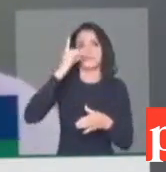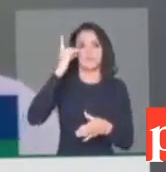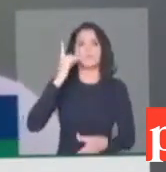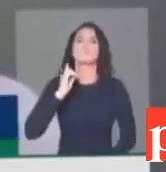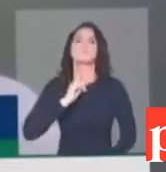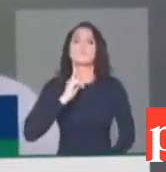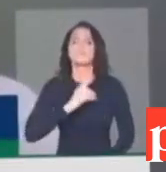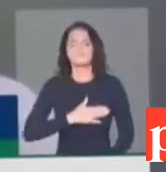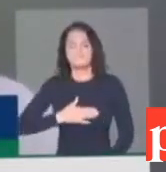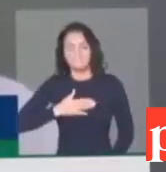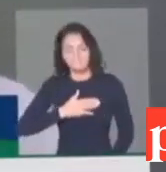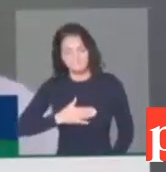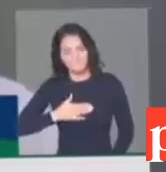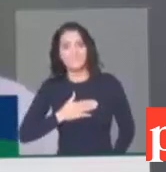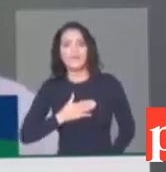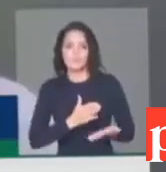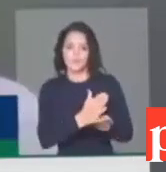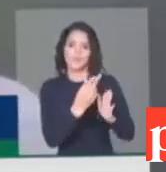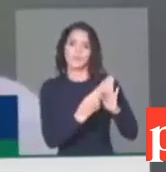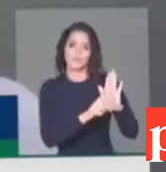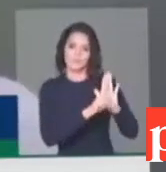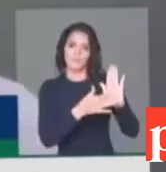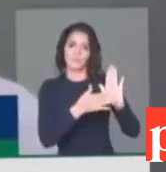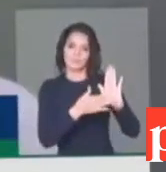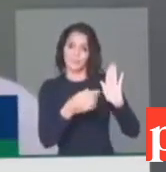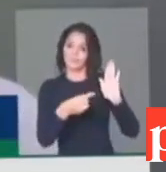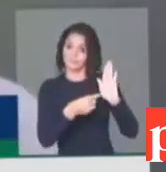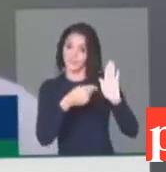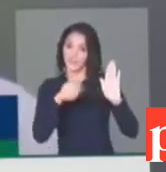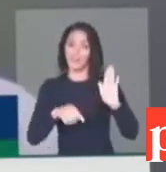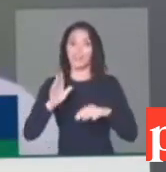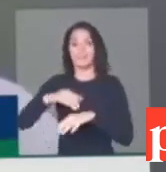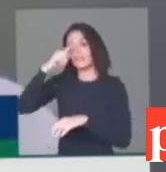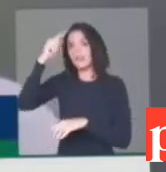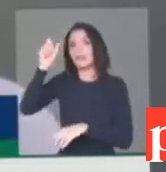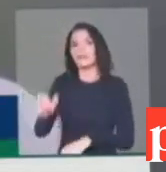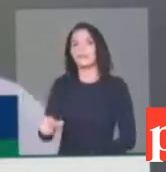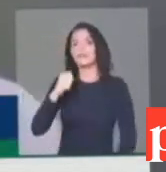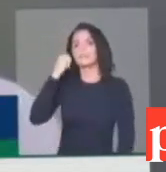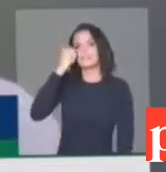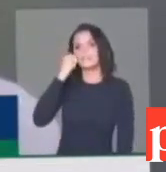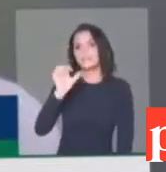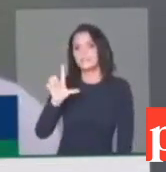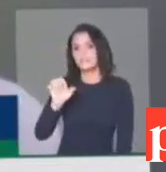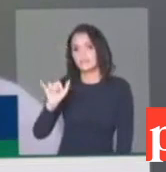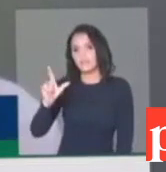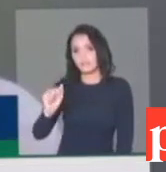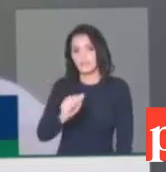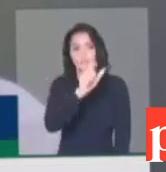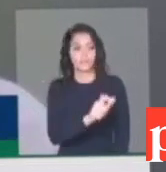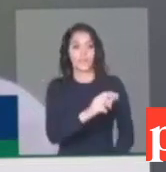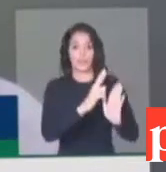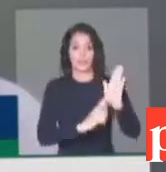muito satisfeita com a aprovação desse projeto de lei. Ele é um projeto da senadora Leila, mas o nosso relator